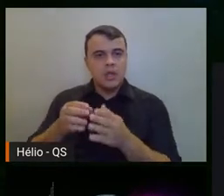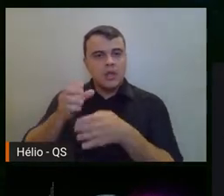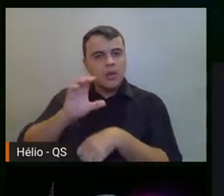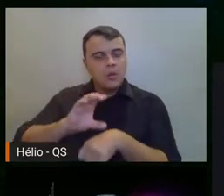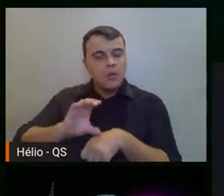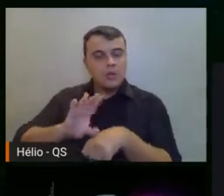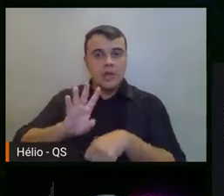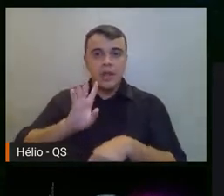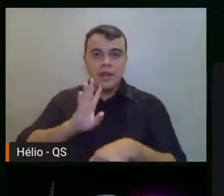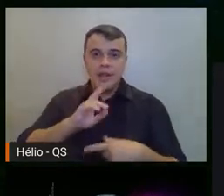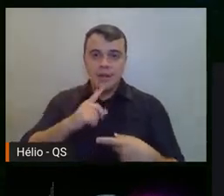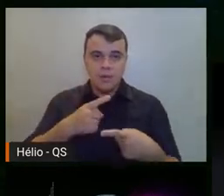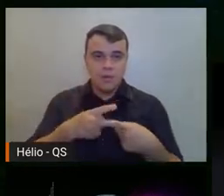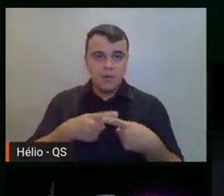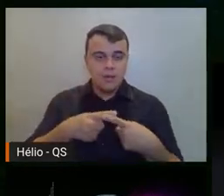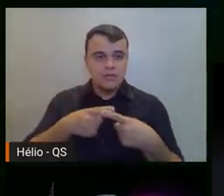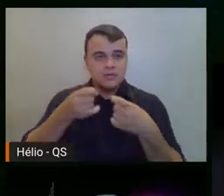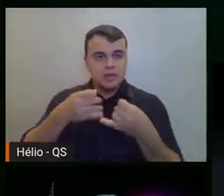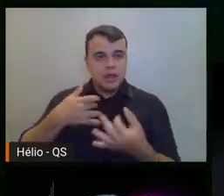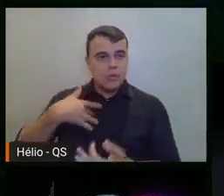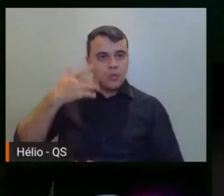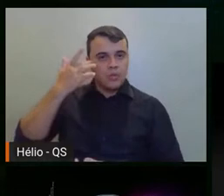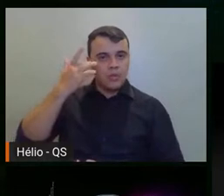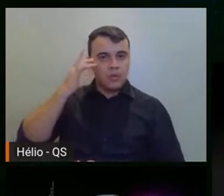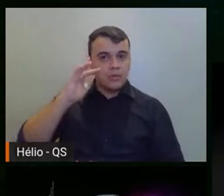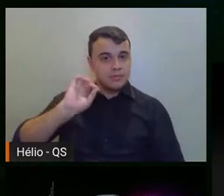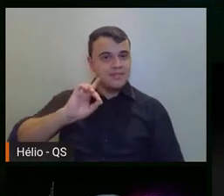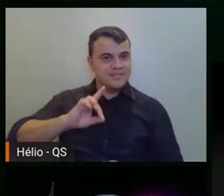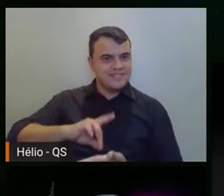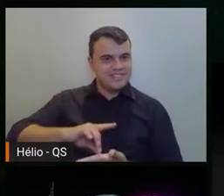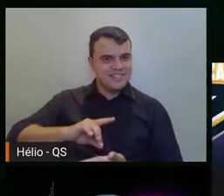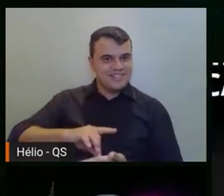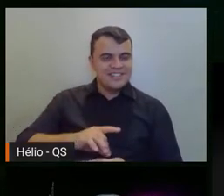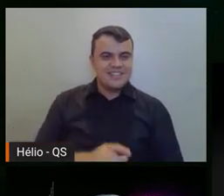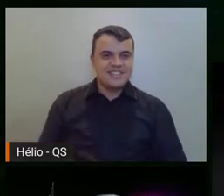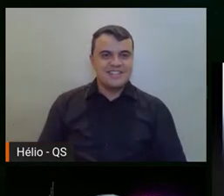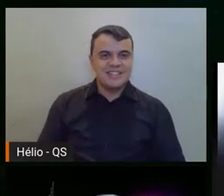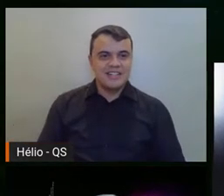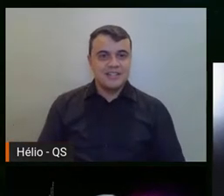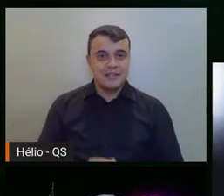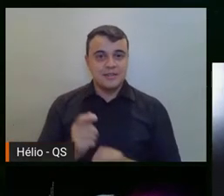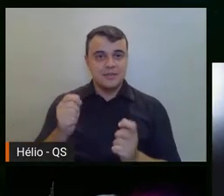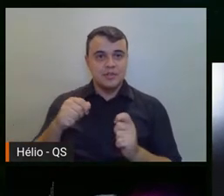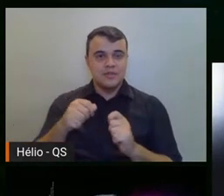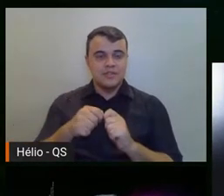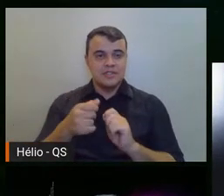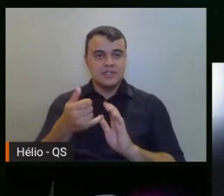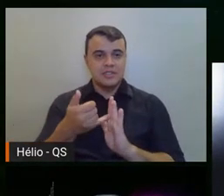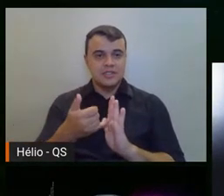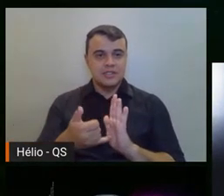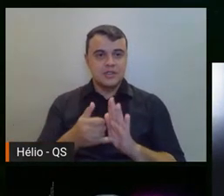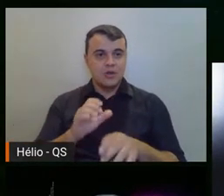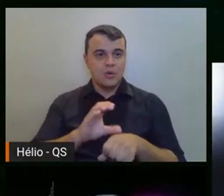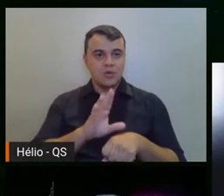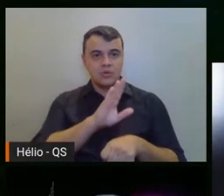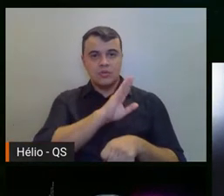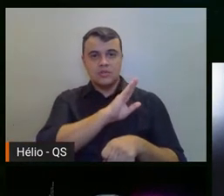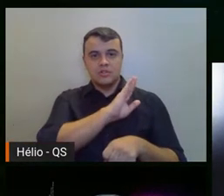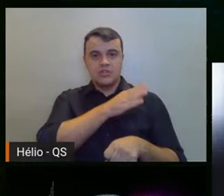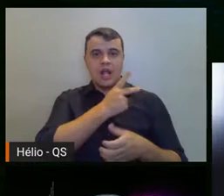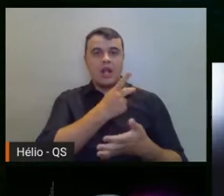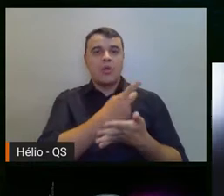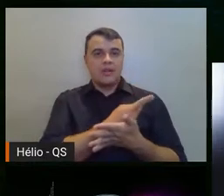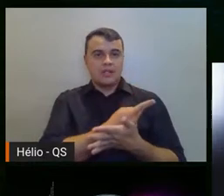coisa legal o vídeo então que nem eu sabia Essa é a verdade ele eu sabia que você pode fazer inscrição em bootcamps que já aconteceram